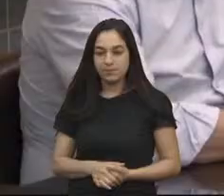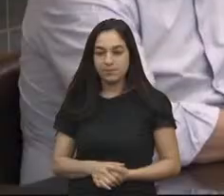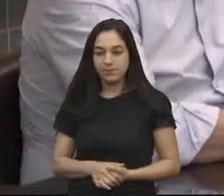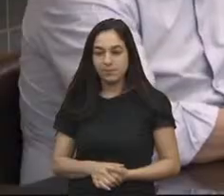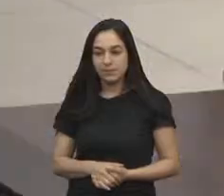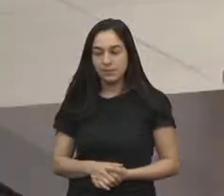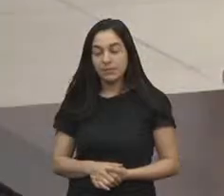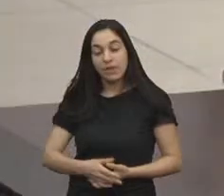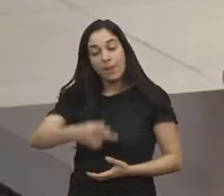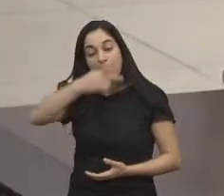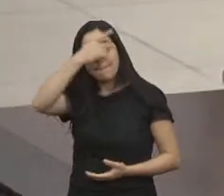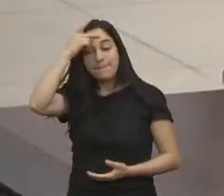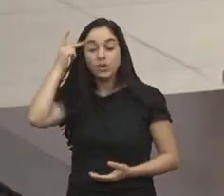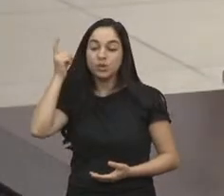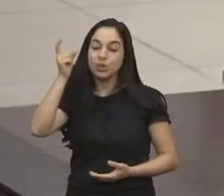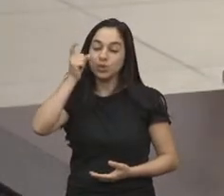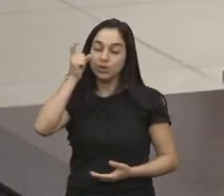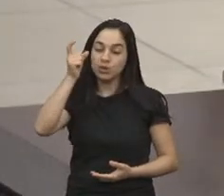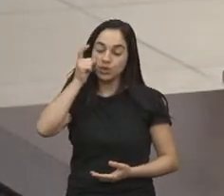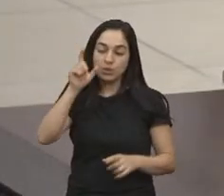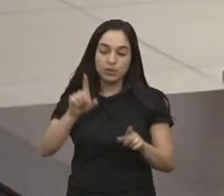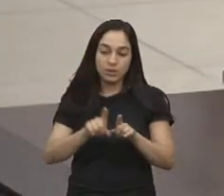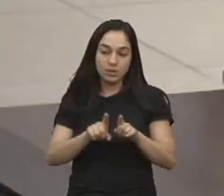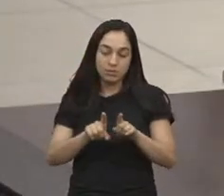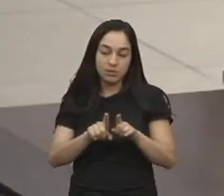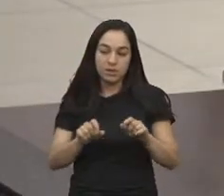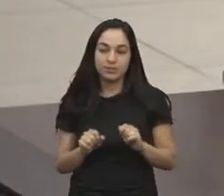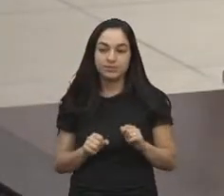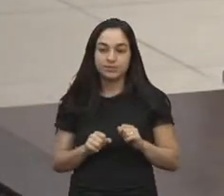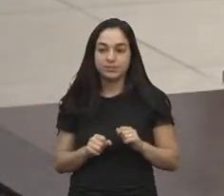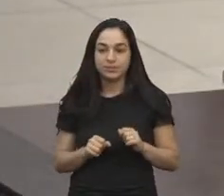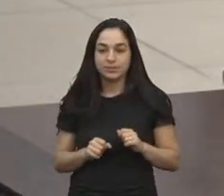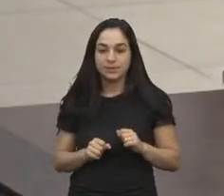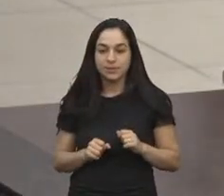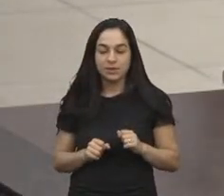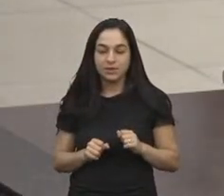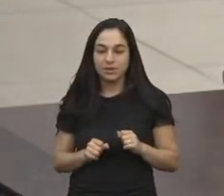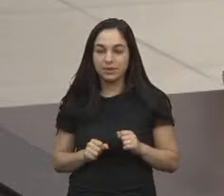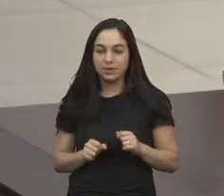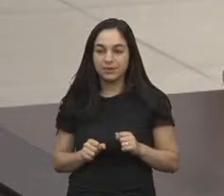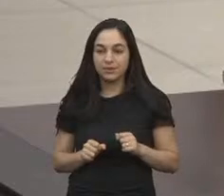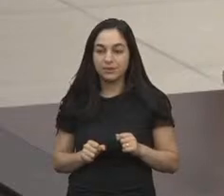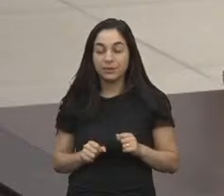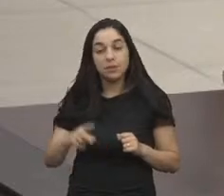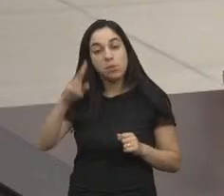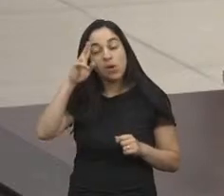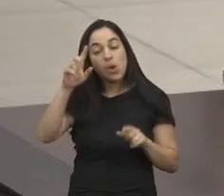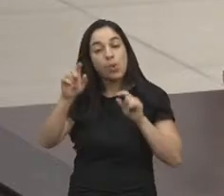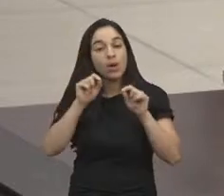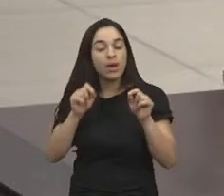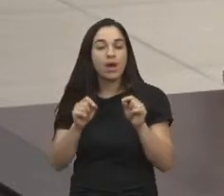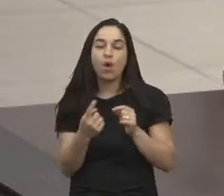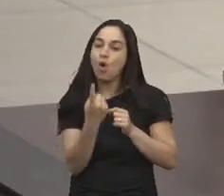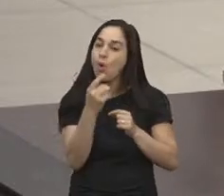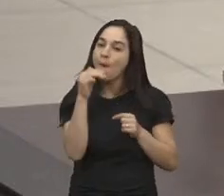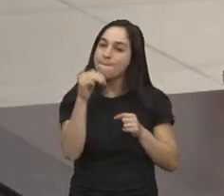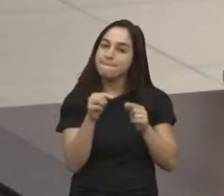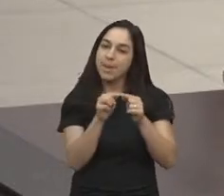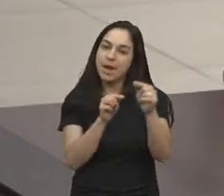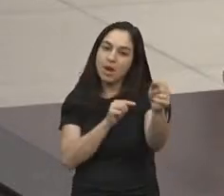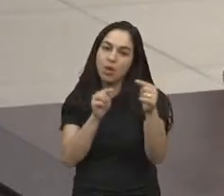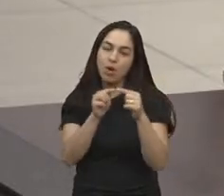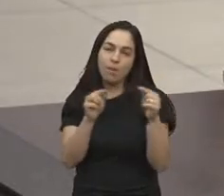E para quem está nos assistindo também, eu acho que é válido lembrar que 1 metro cúbico, acho que cabe